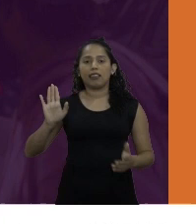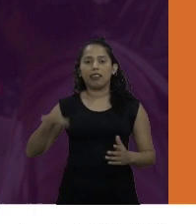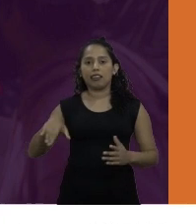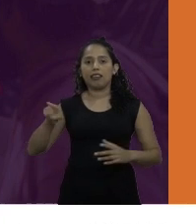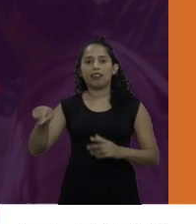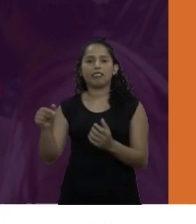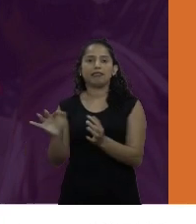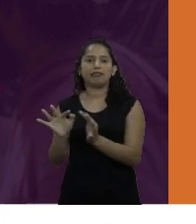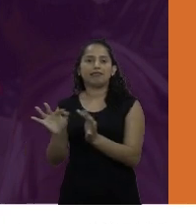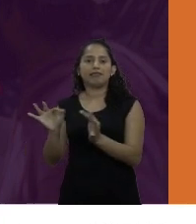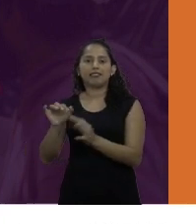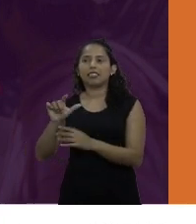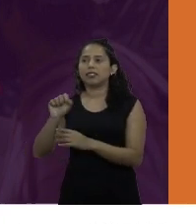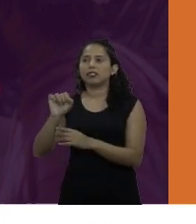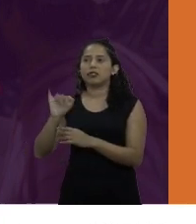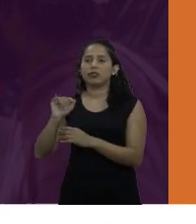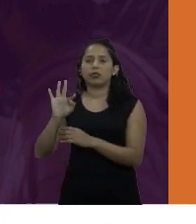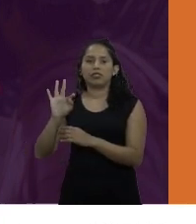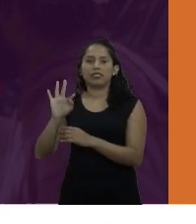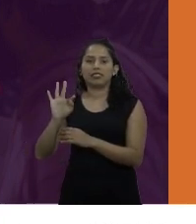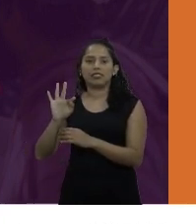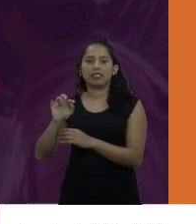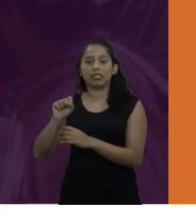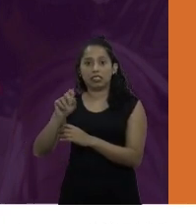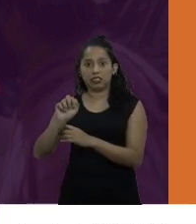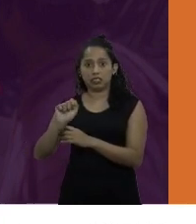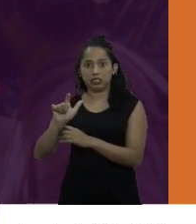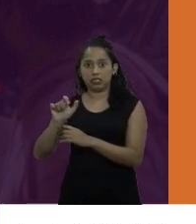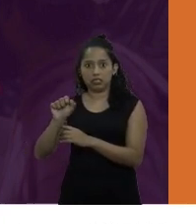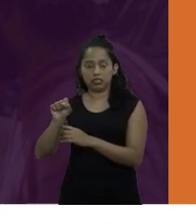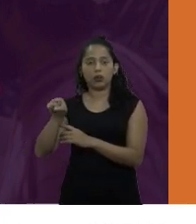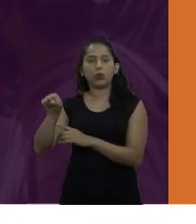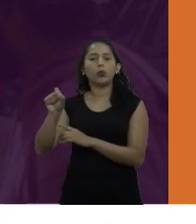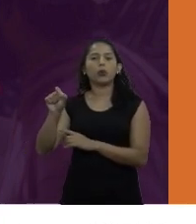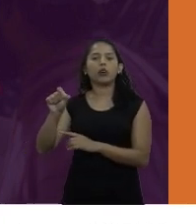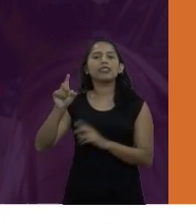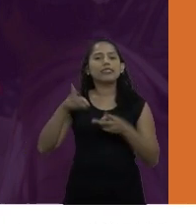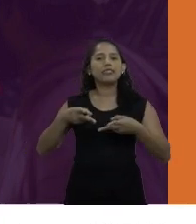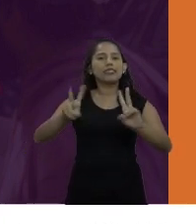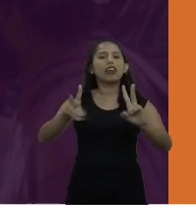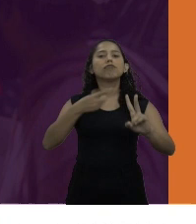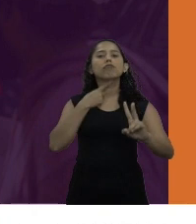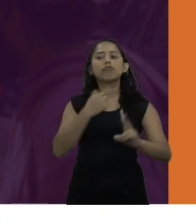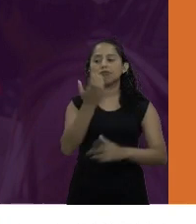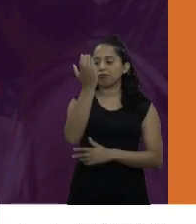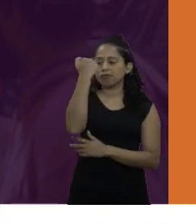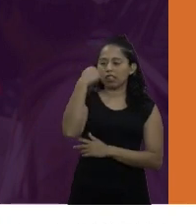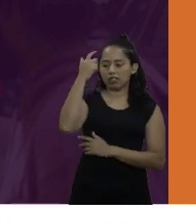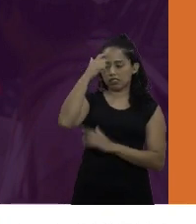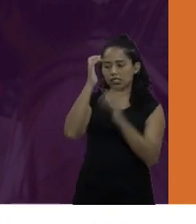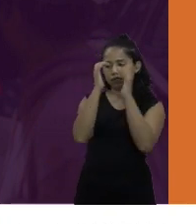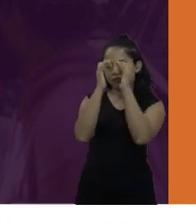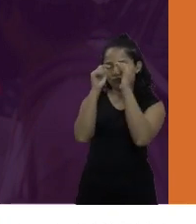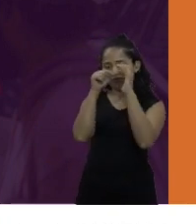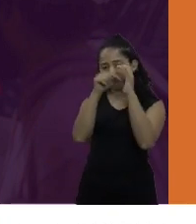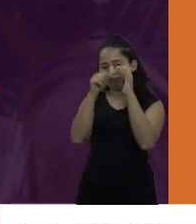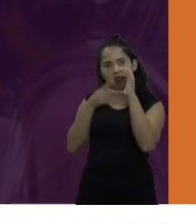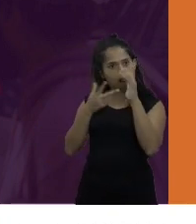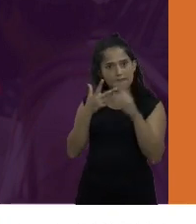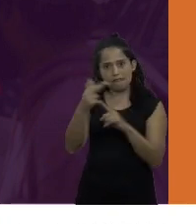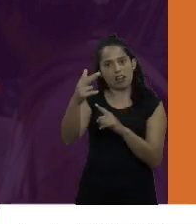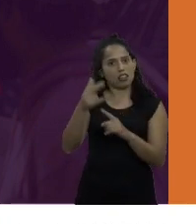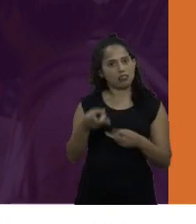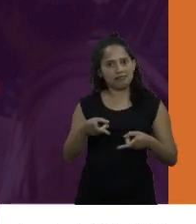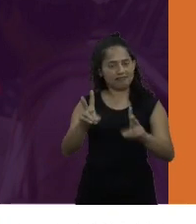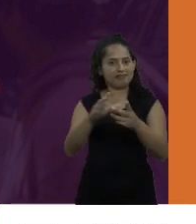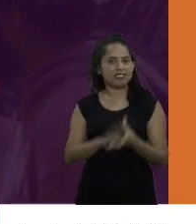grande revolução. E, como eu sempre gosto de dizer, a intuição vence sempre. É o nosso cérebro reptiliano. É o nosso cérebro